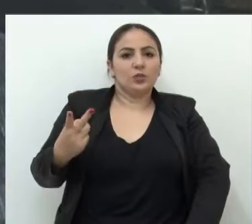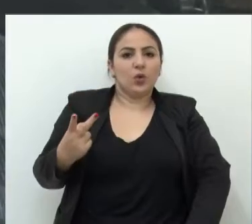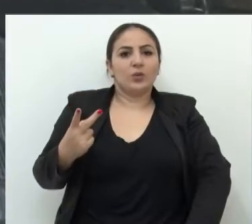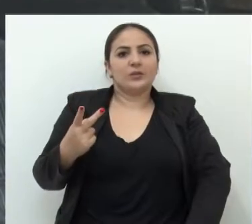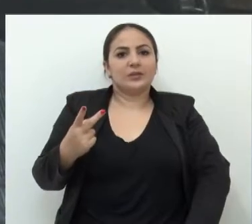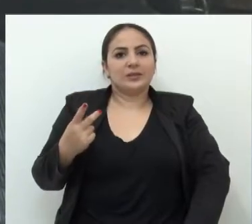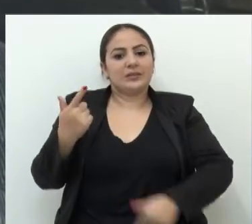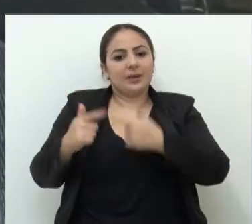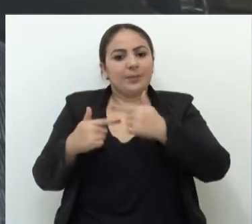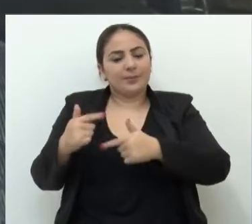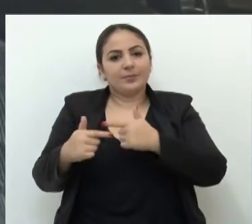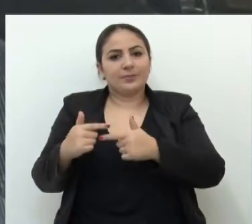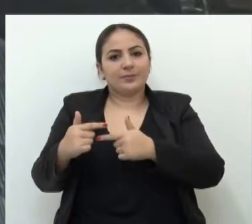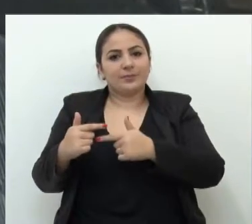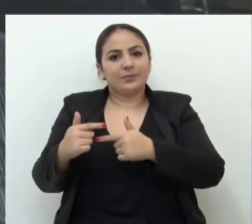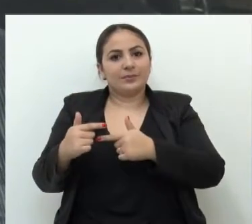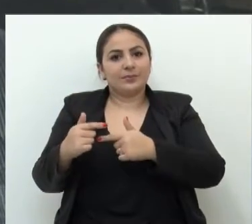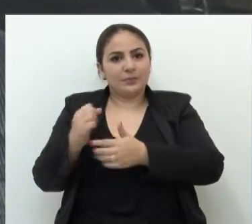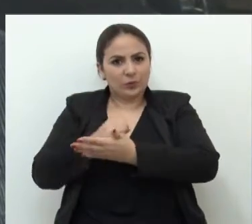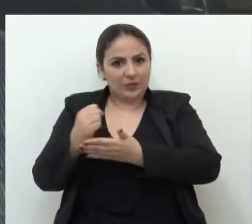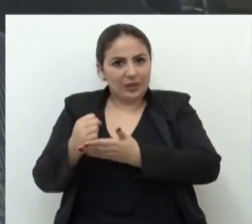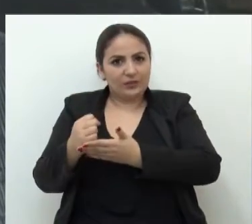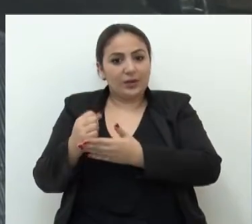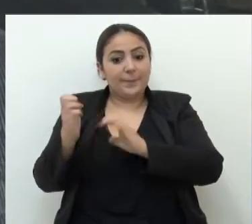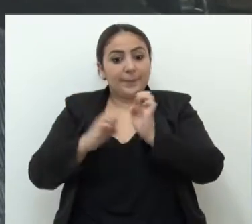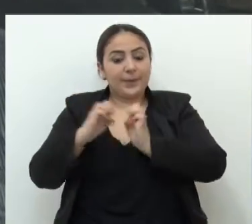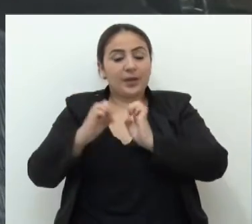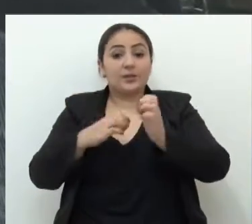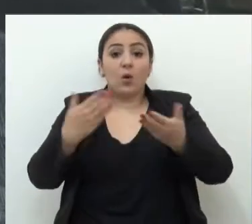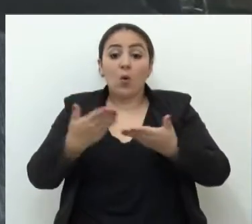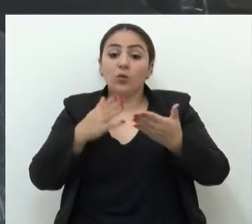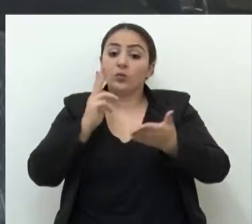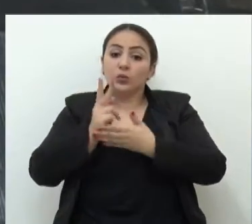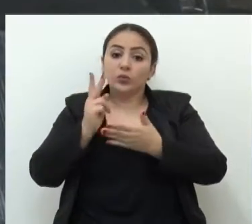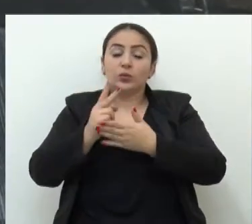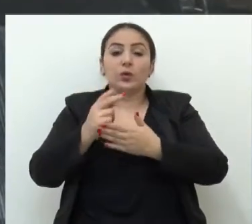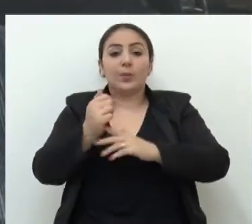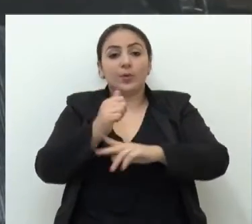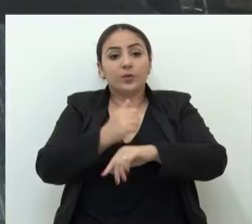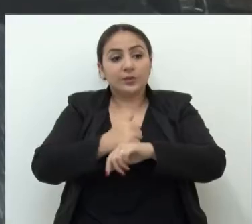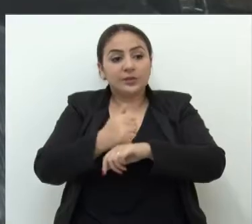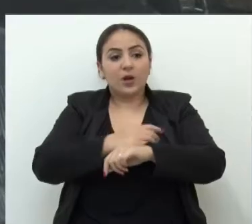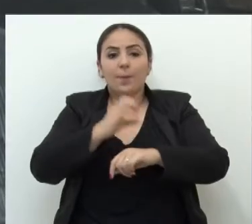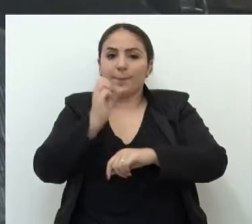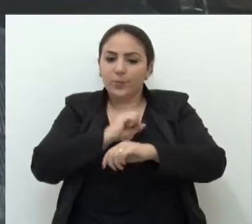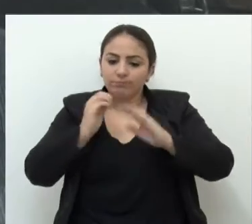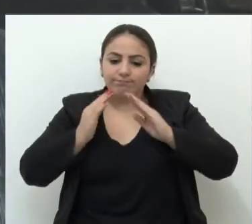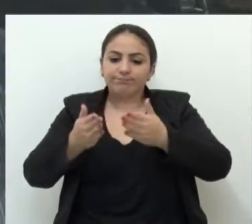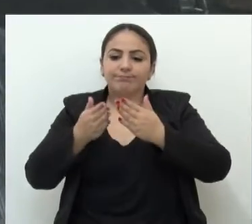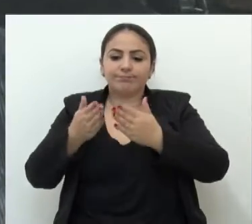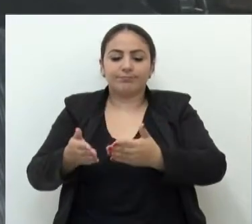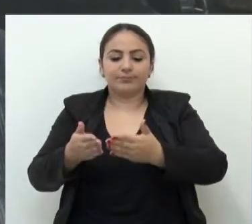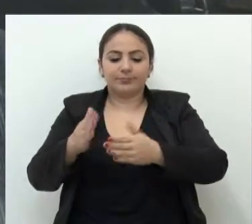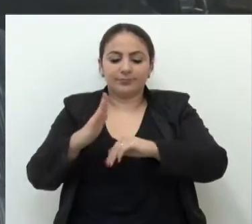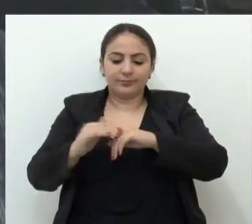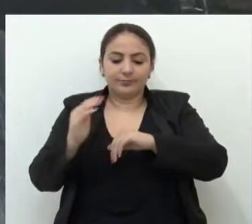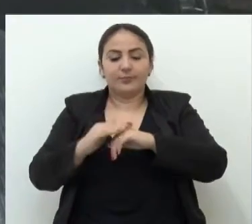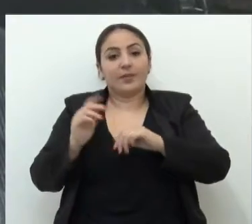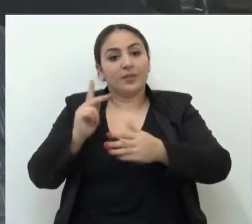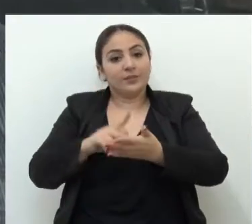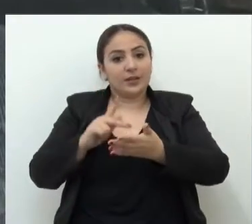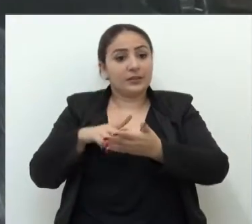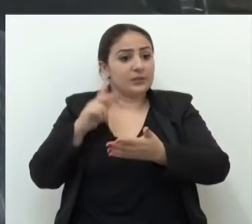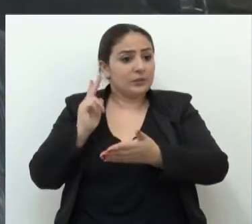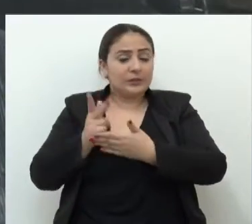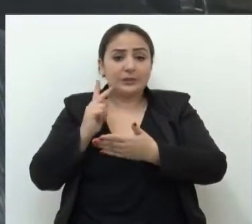teve 10, 12 empregados na empresa, e hoje continua praticando a sua profissão com amor, com dedicação, com carinho.